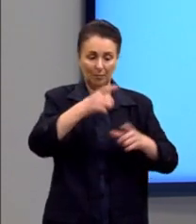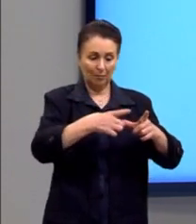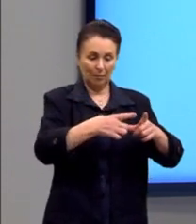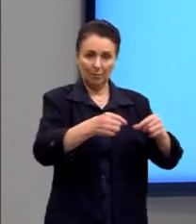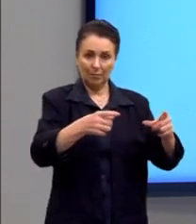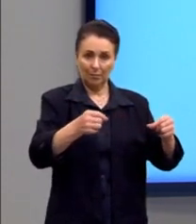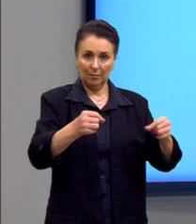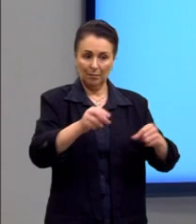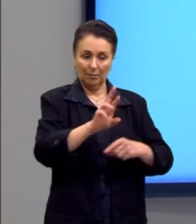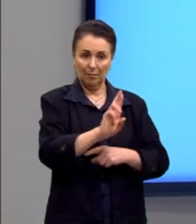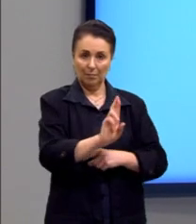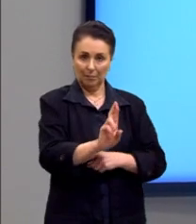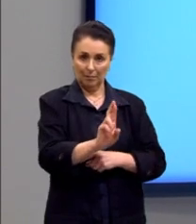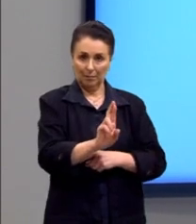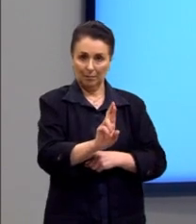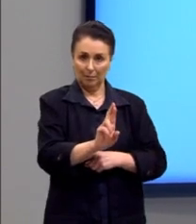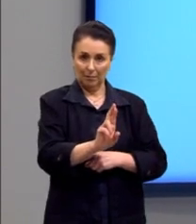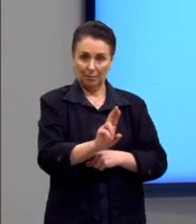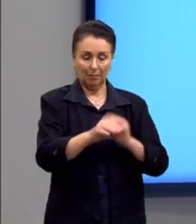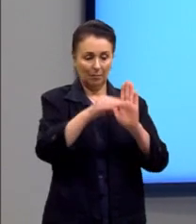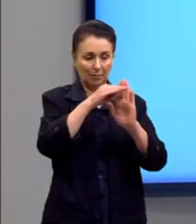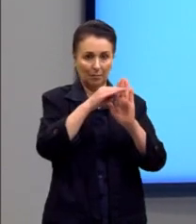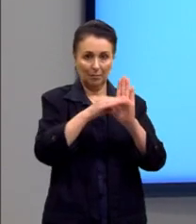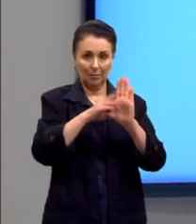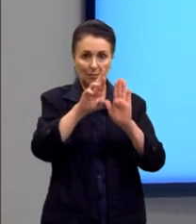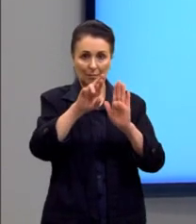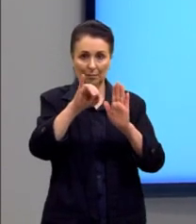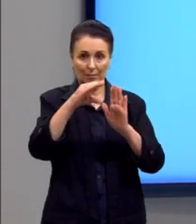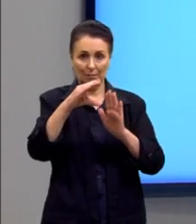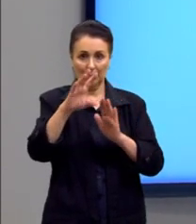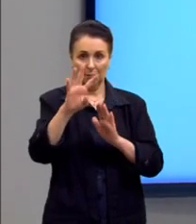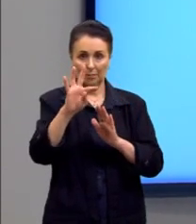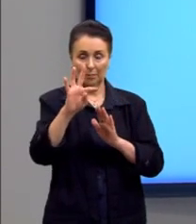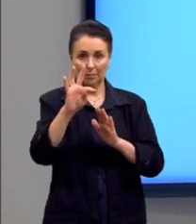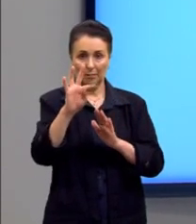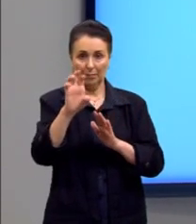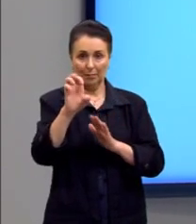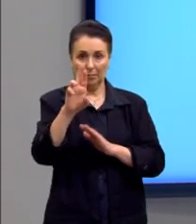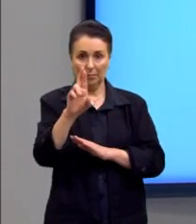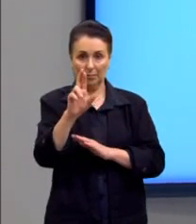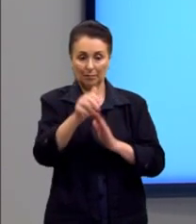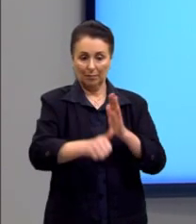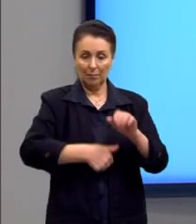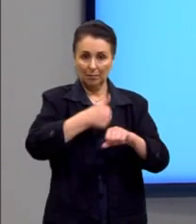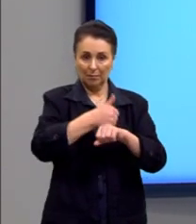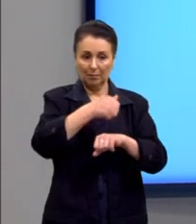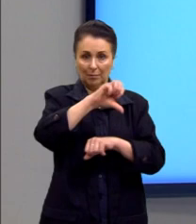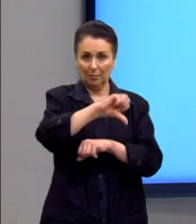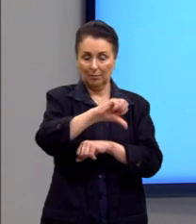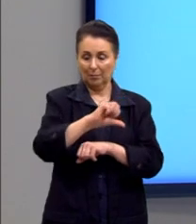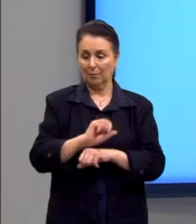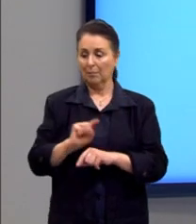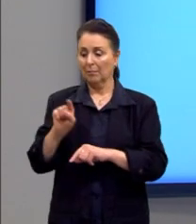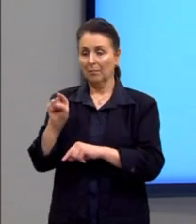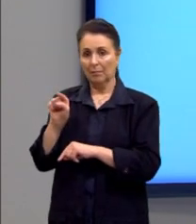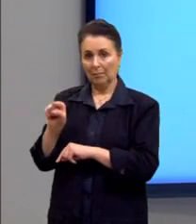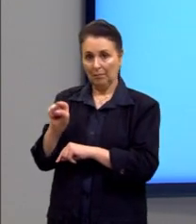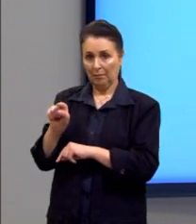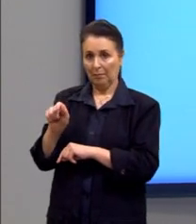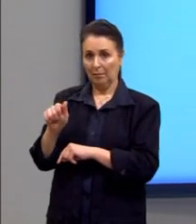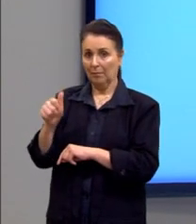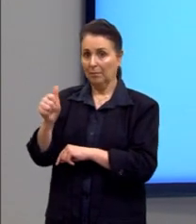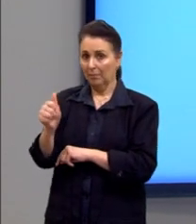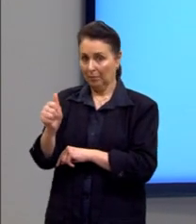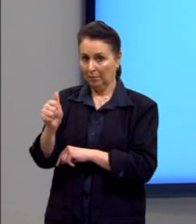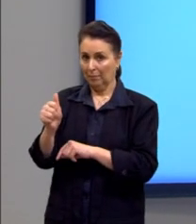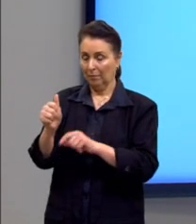Japão o r que seria né a escala Richter nós vamos substituir por 9 aqui onde nós tínhamos